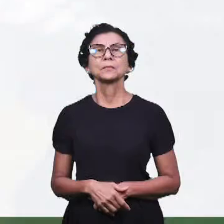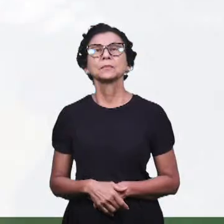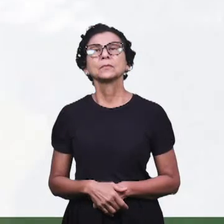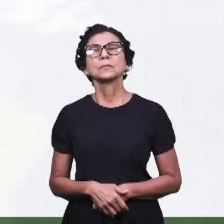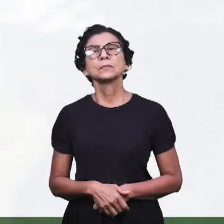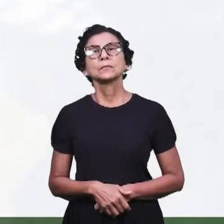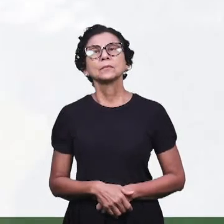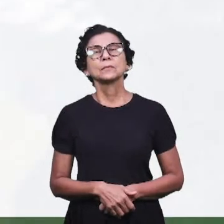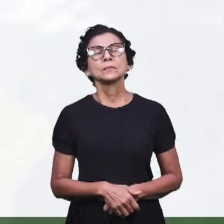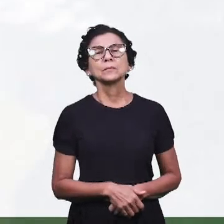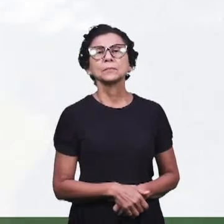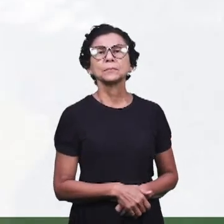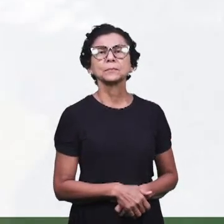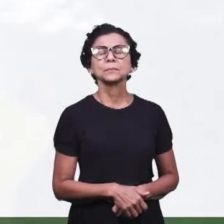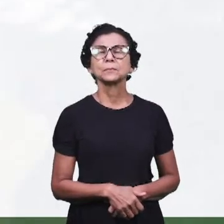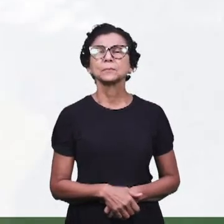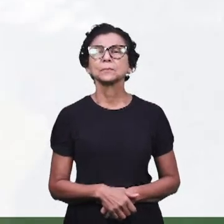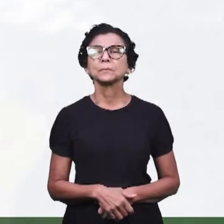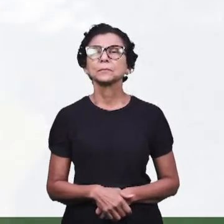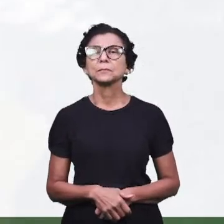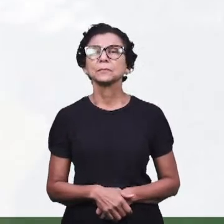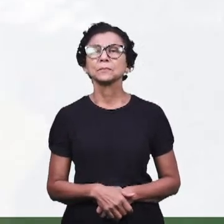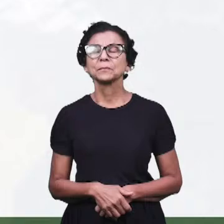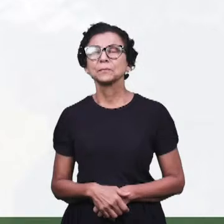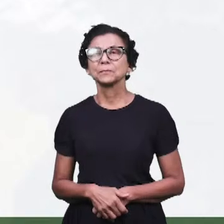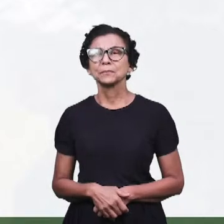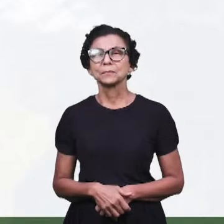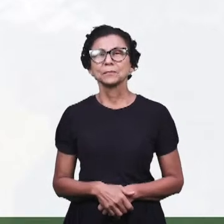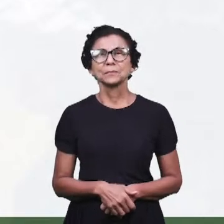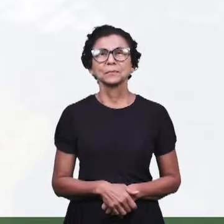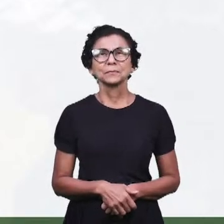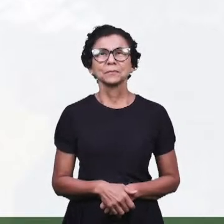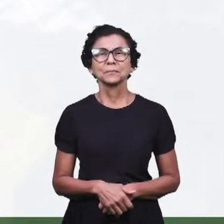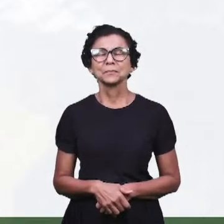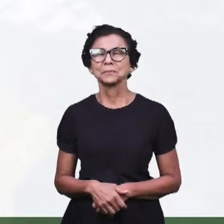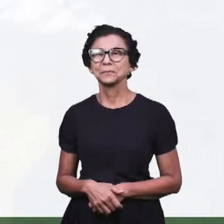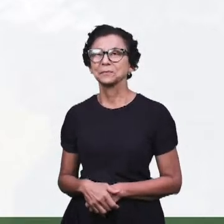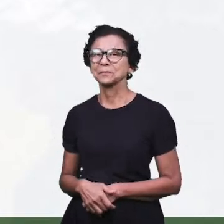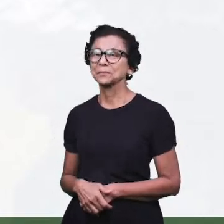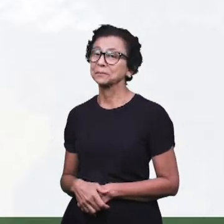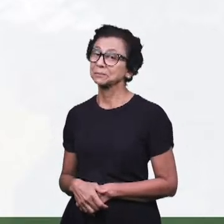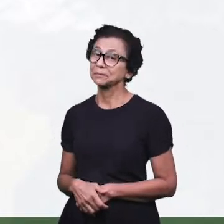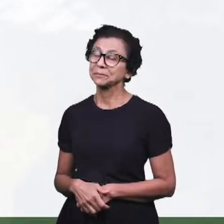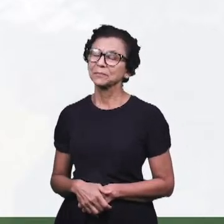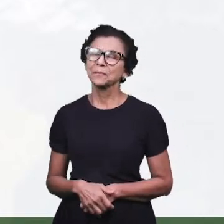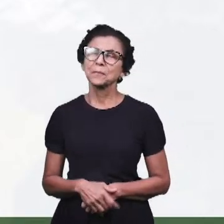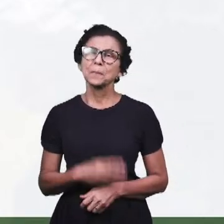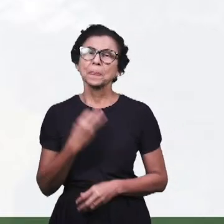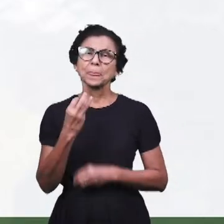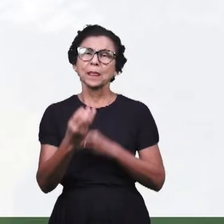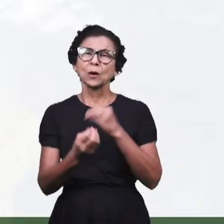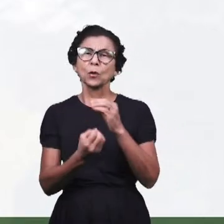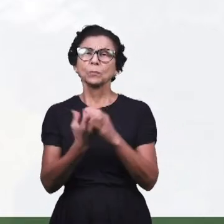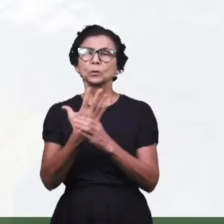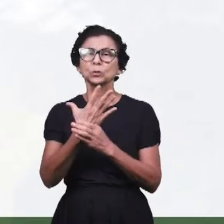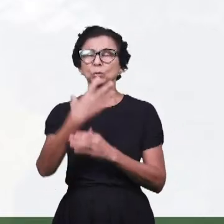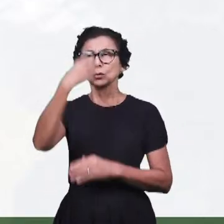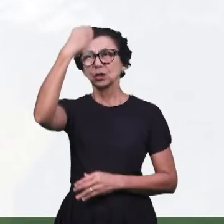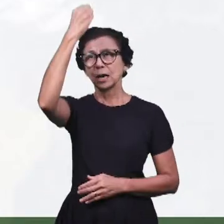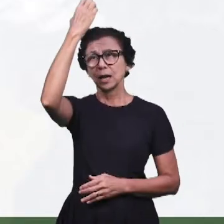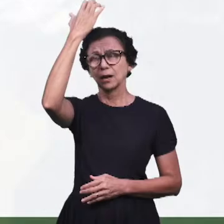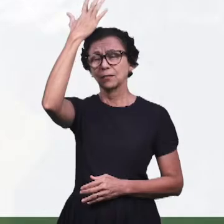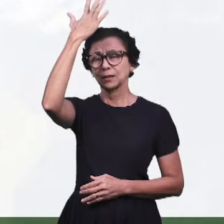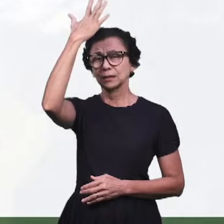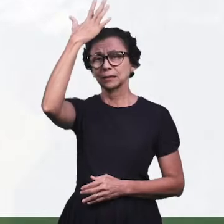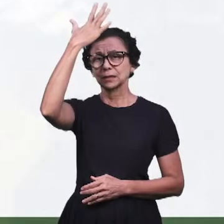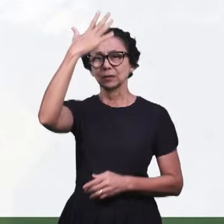assim: a revelação emerge da obra criadora? A outra pergunta é sim